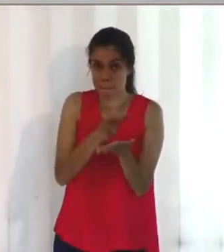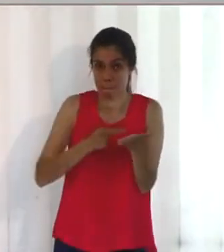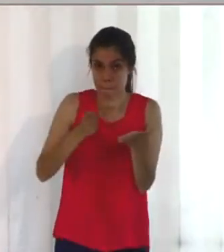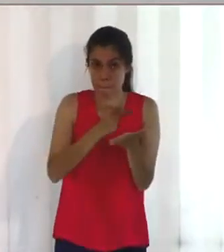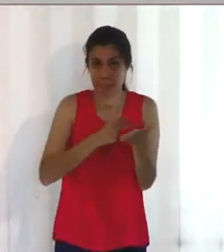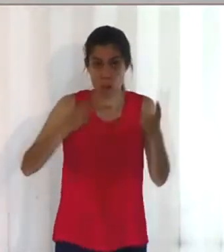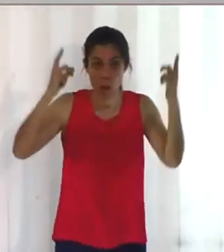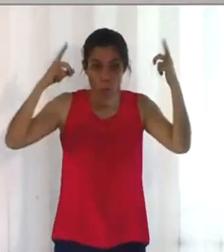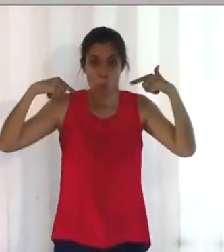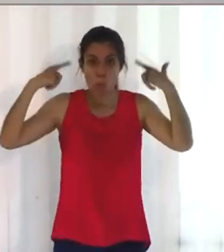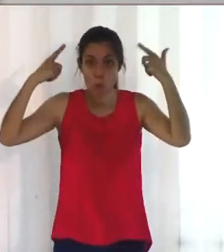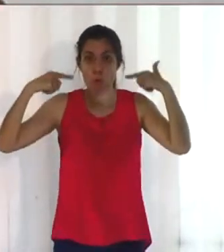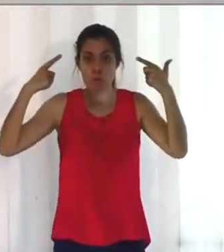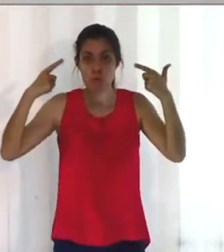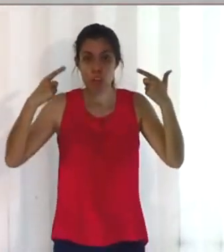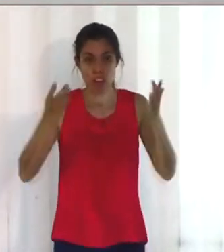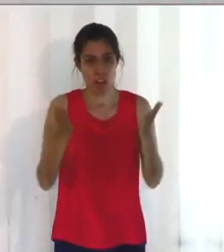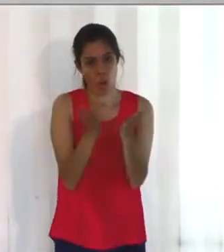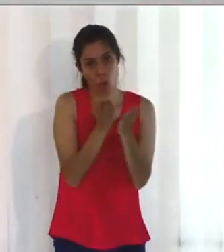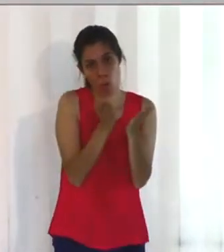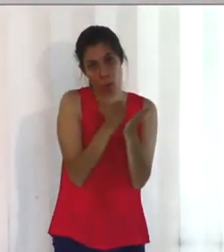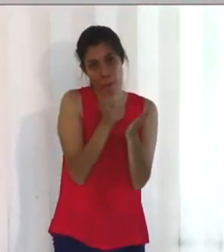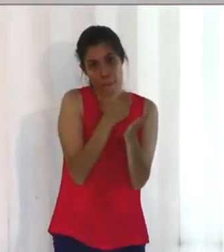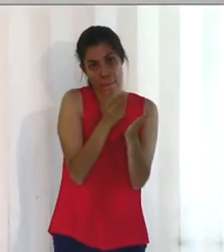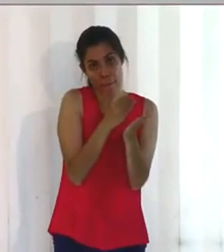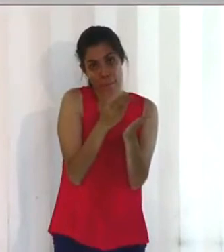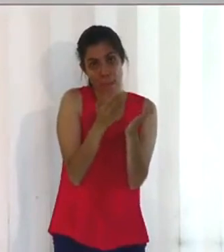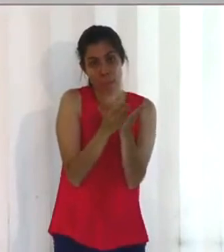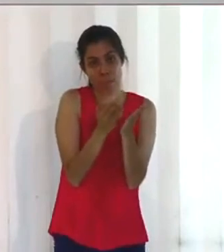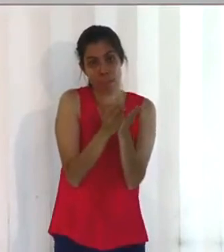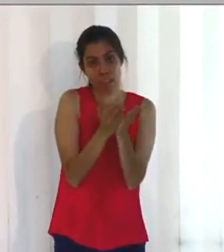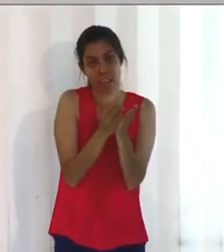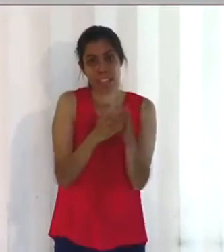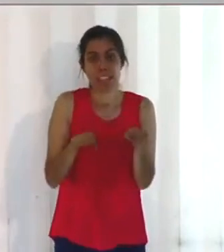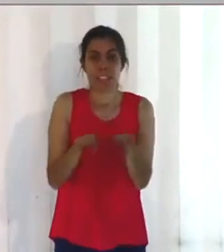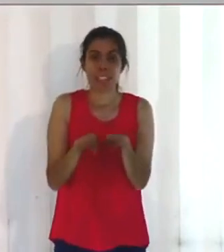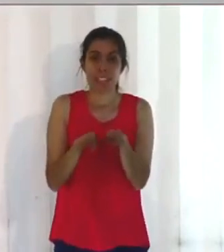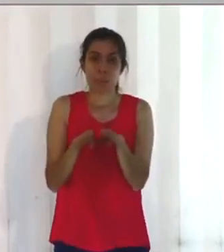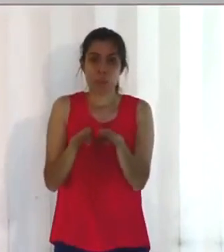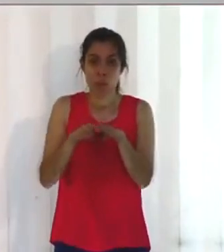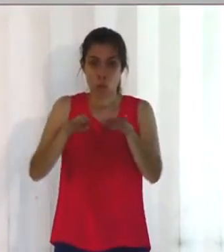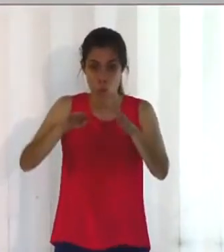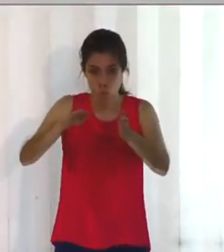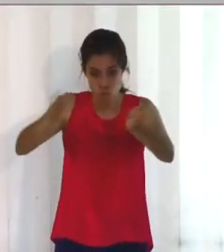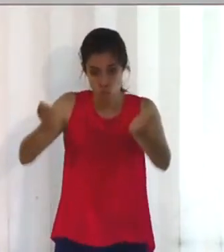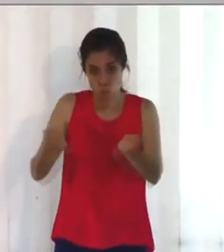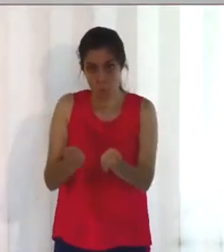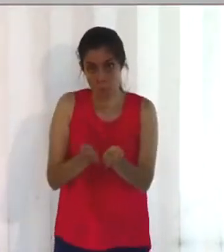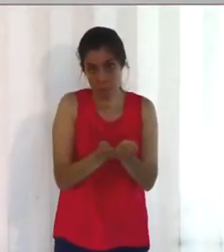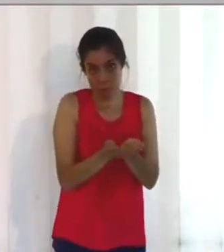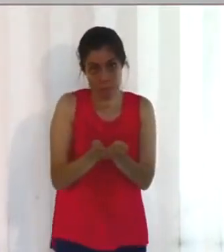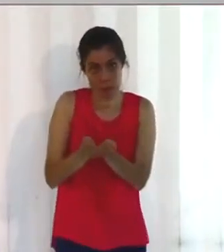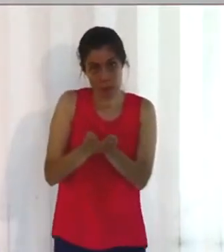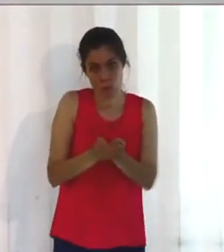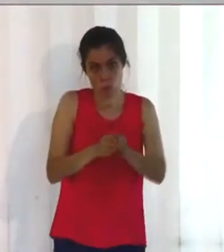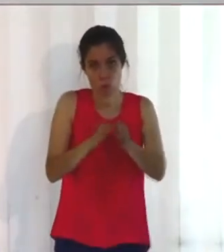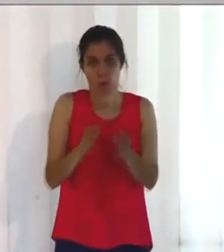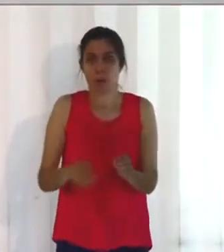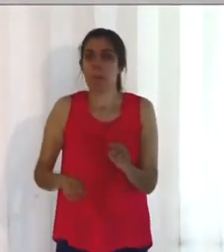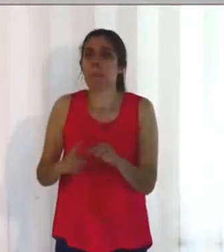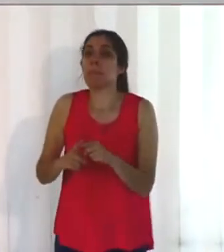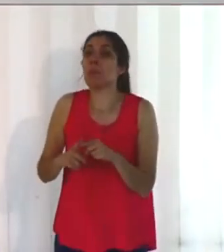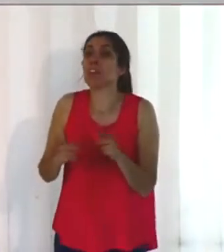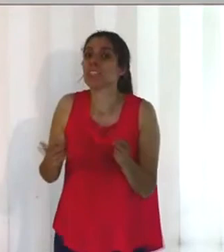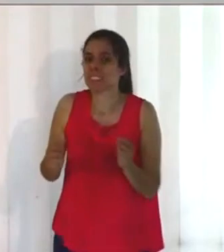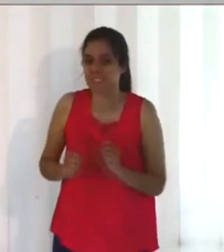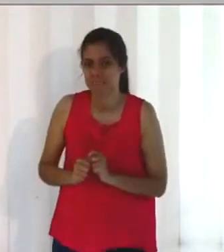pintarem também uma arca? É porque tem salvação nesses 3 desenhos aí, tá? O Senhor Jesus